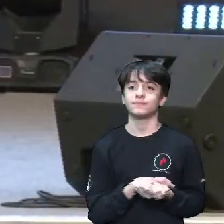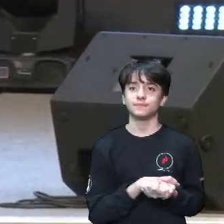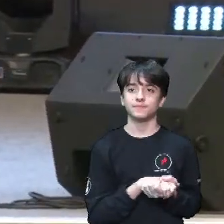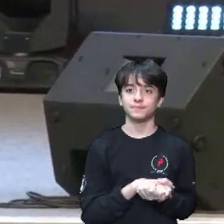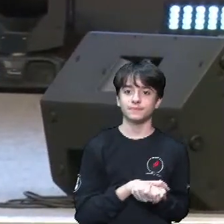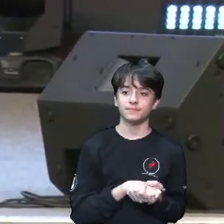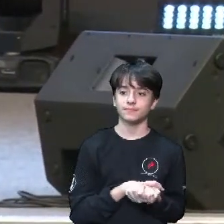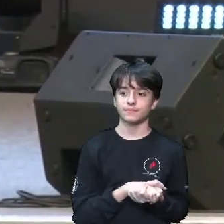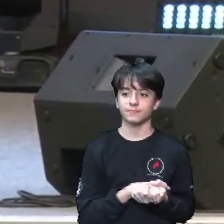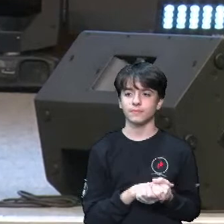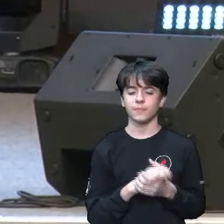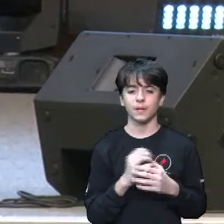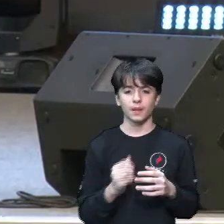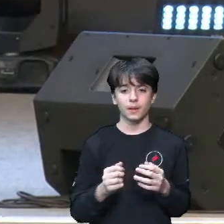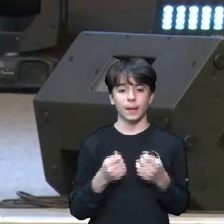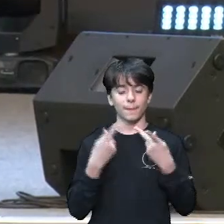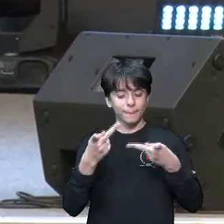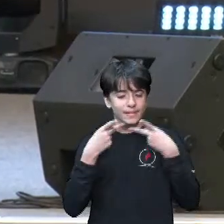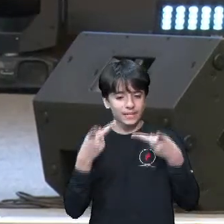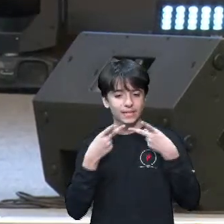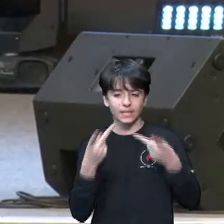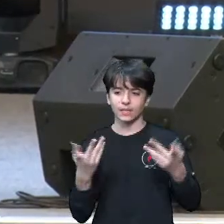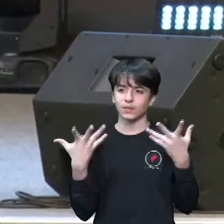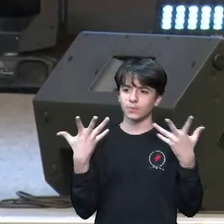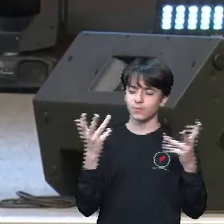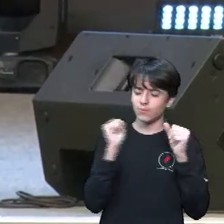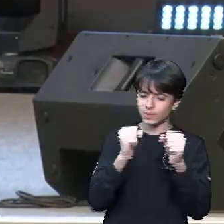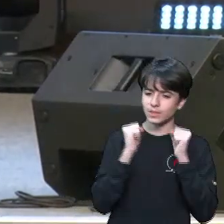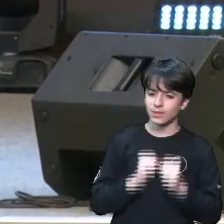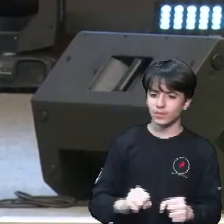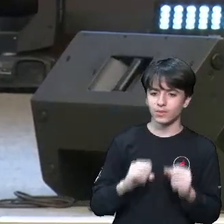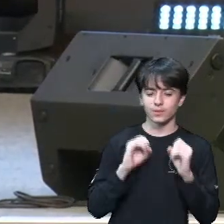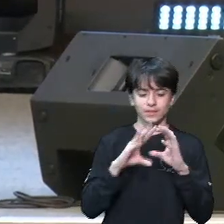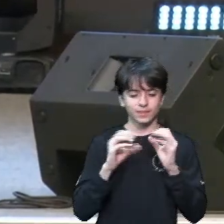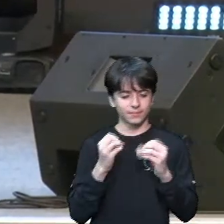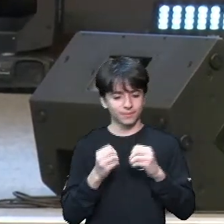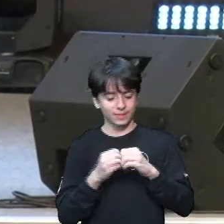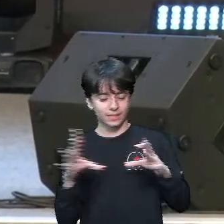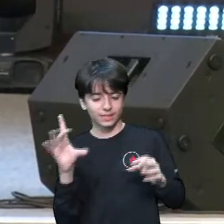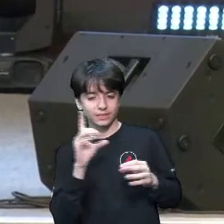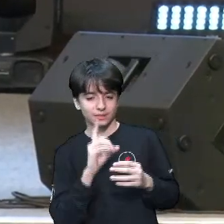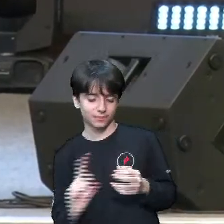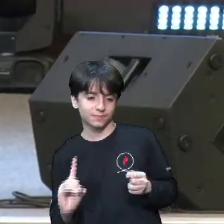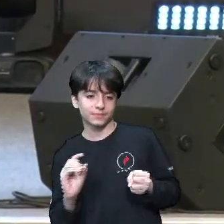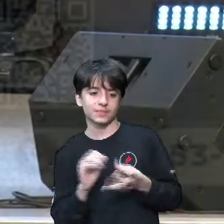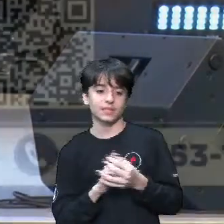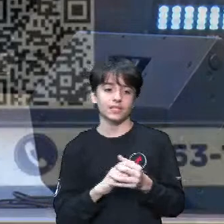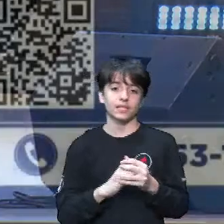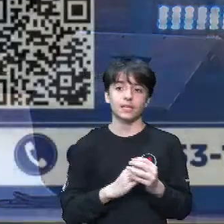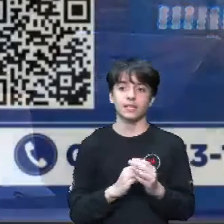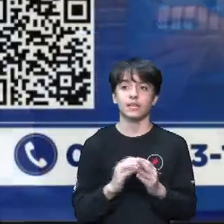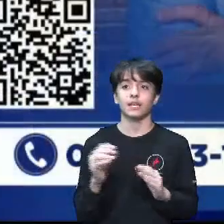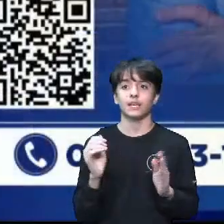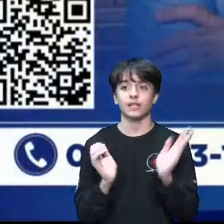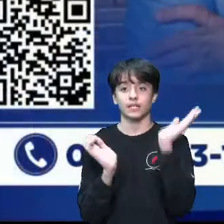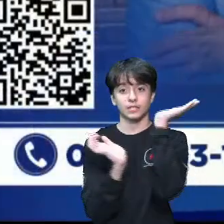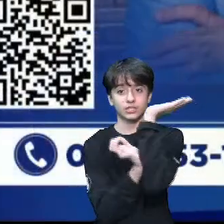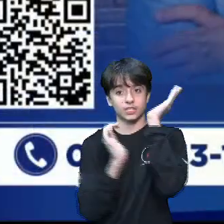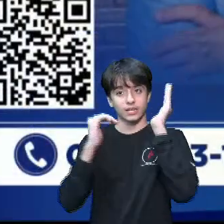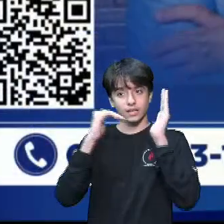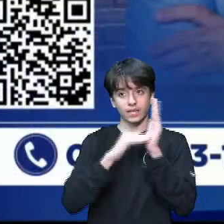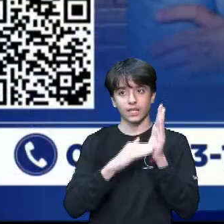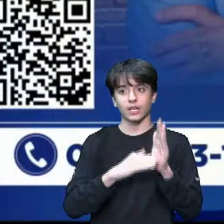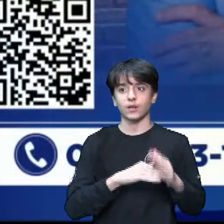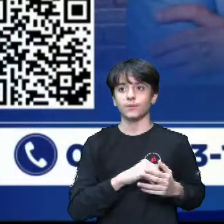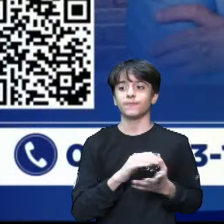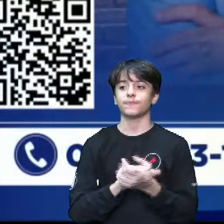Deus, tá bom? Também está chegando aí a viagem a Israel e a Dubai. Está bem pertinho, se você quiser, ainda dá tempo